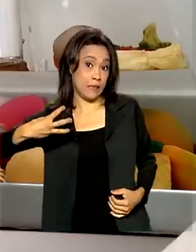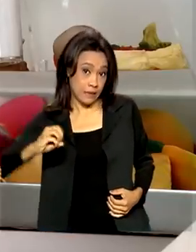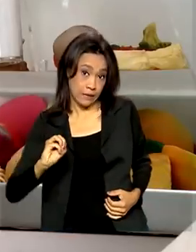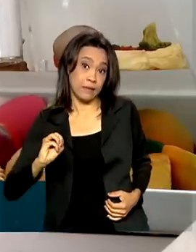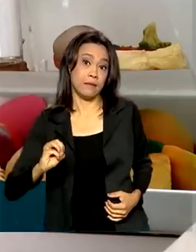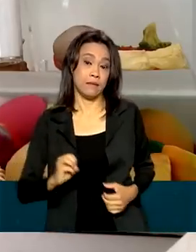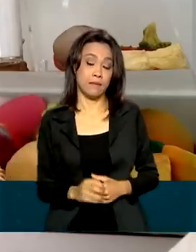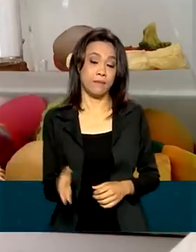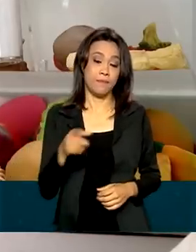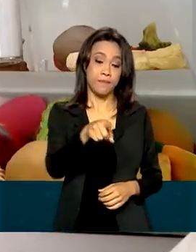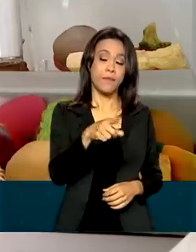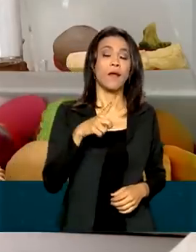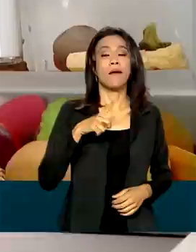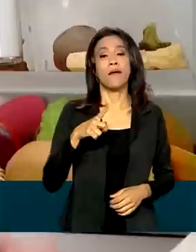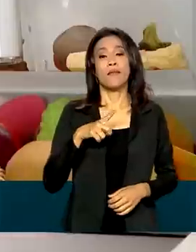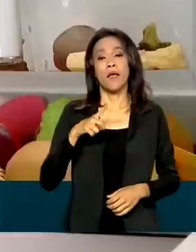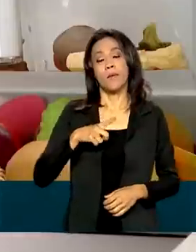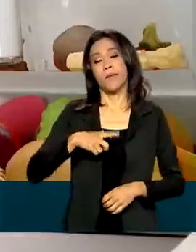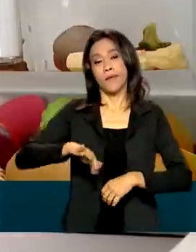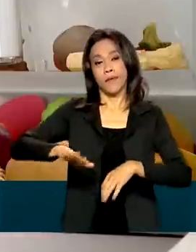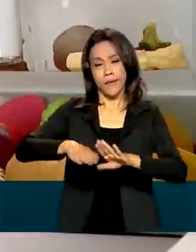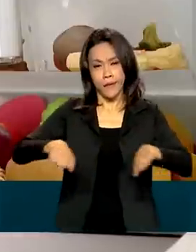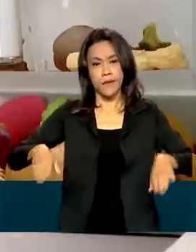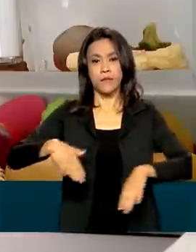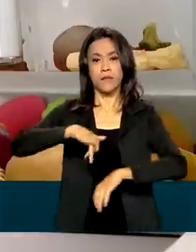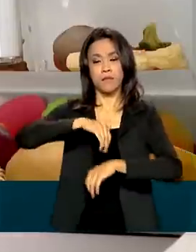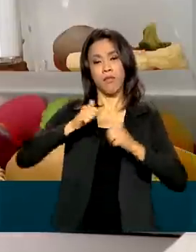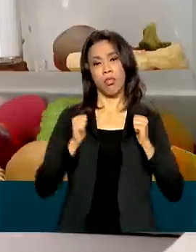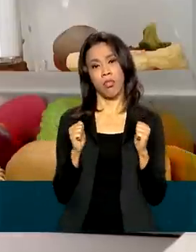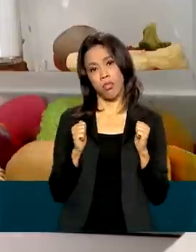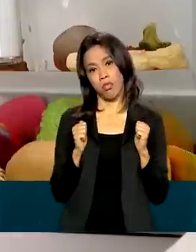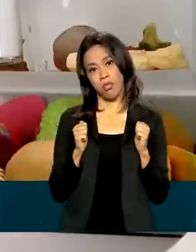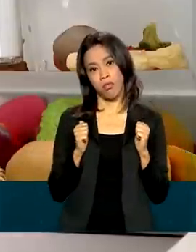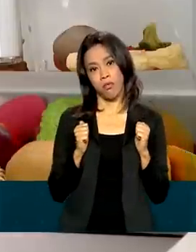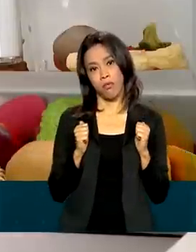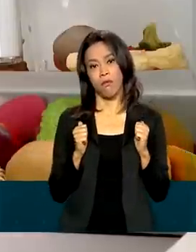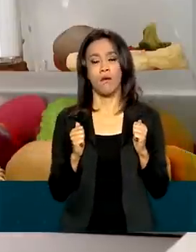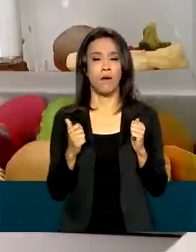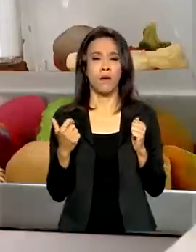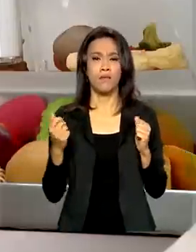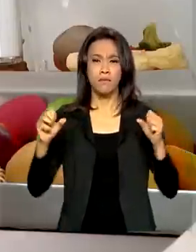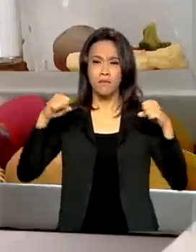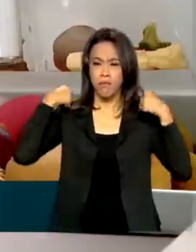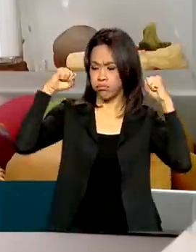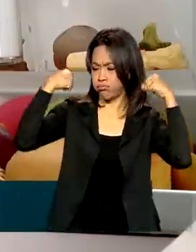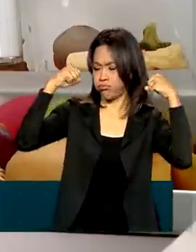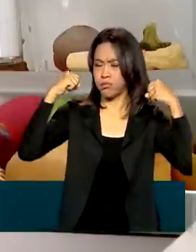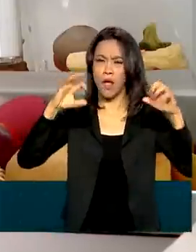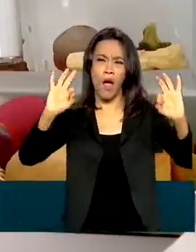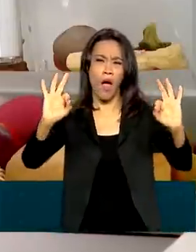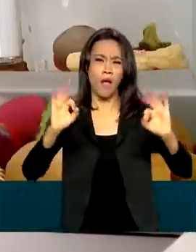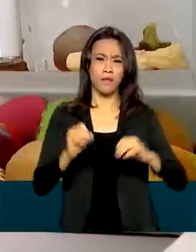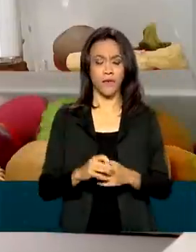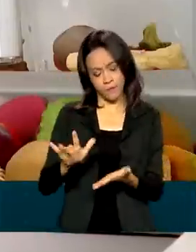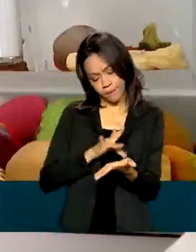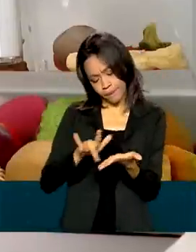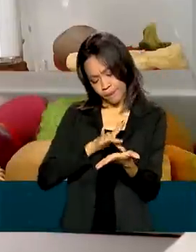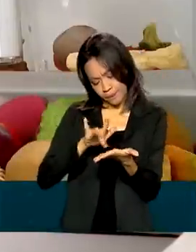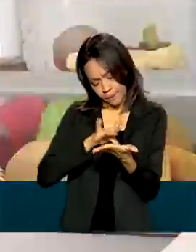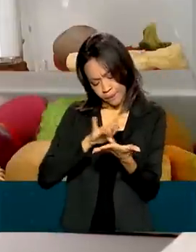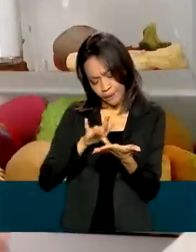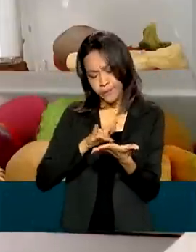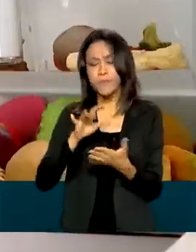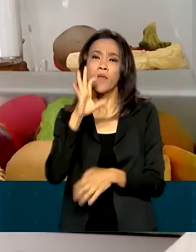crianças mais sedentárias, que não praticam atividade física, ficam muito tempo em telas, em tablets, na